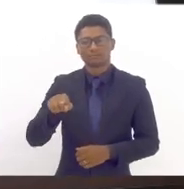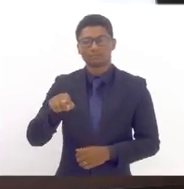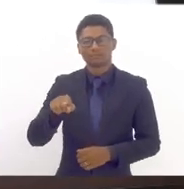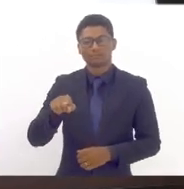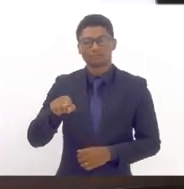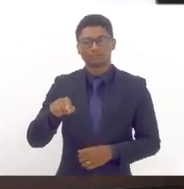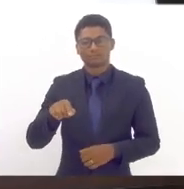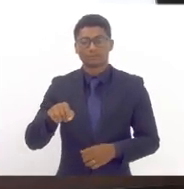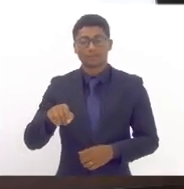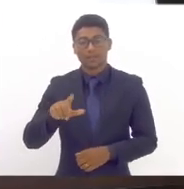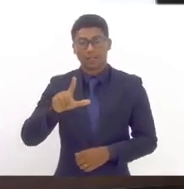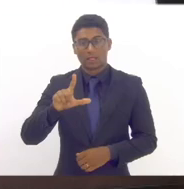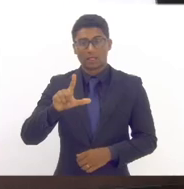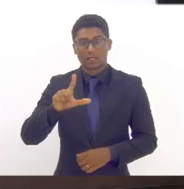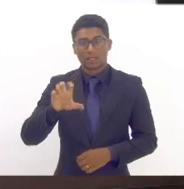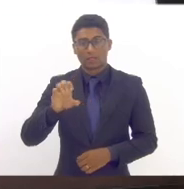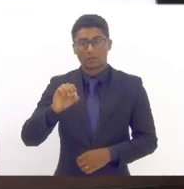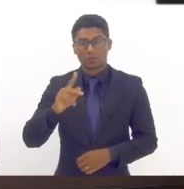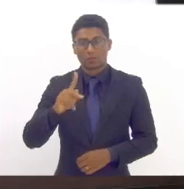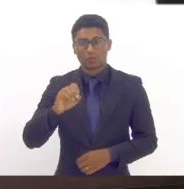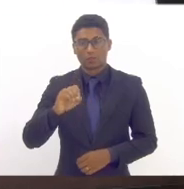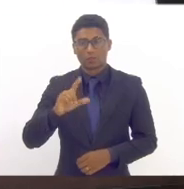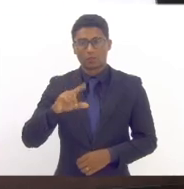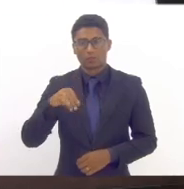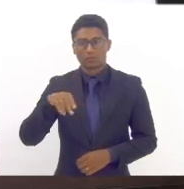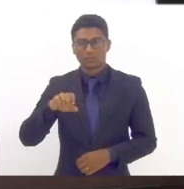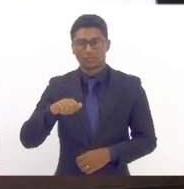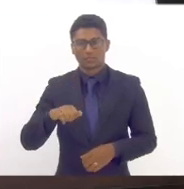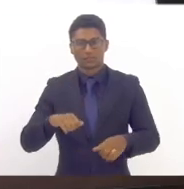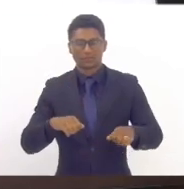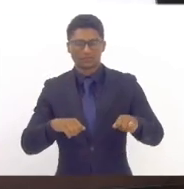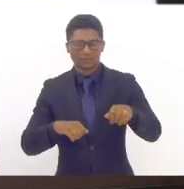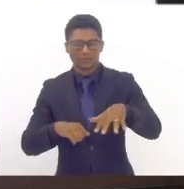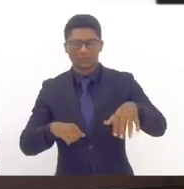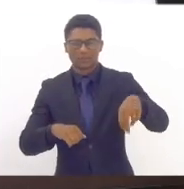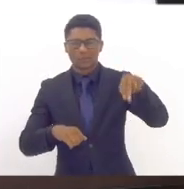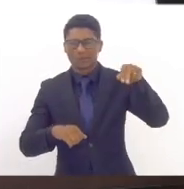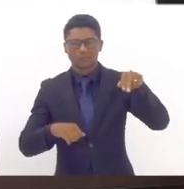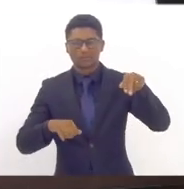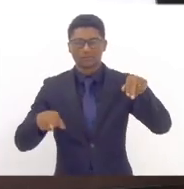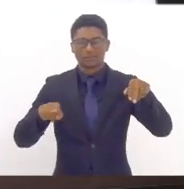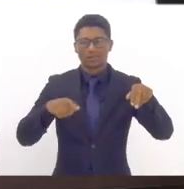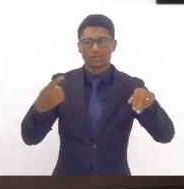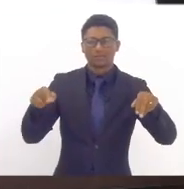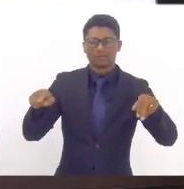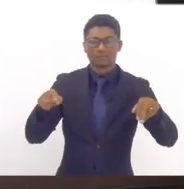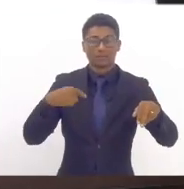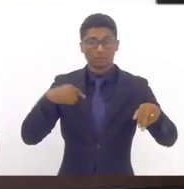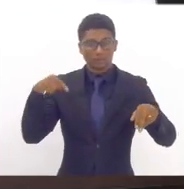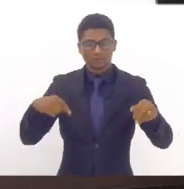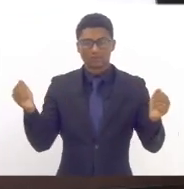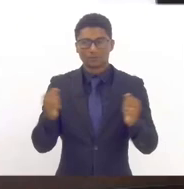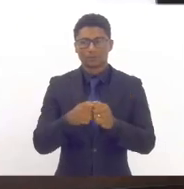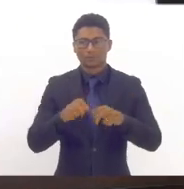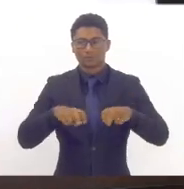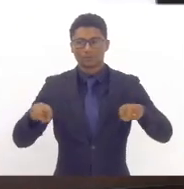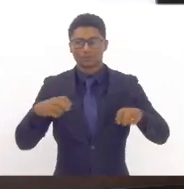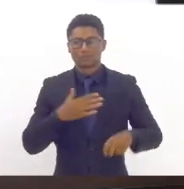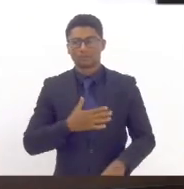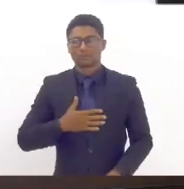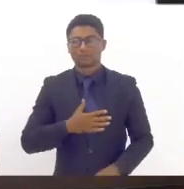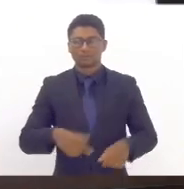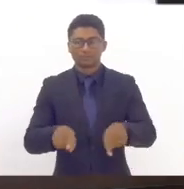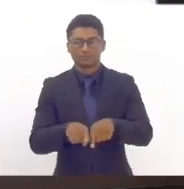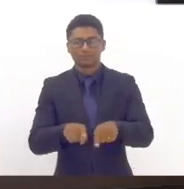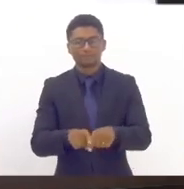a Zona Norte, mas enfim, é um prazer estar aqui nessa mesa, junto com a deputada Marta Rocha, com a deputada Renata